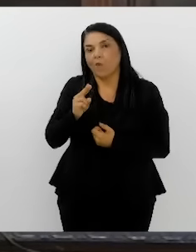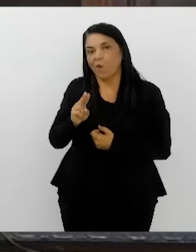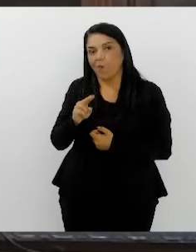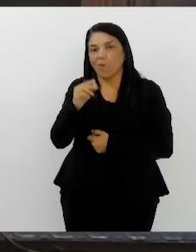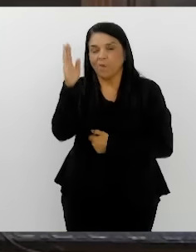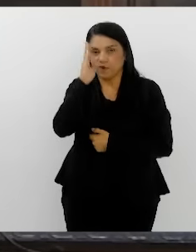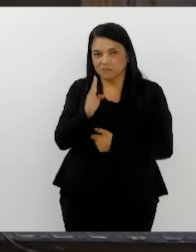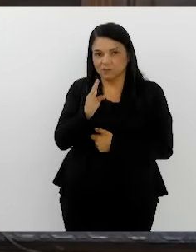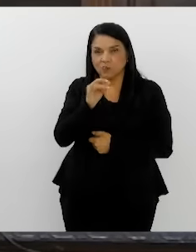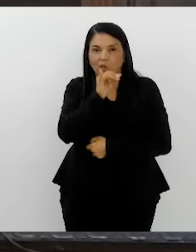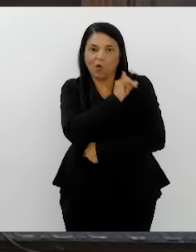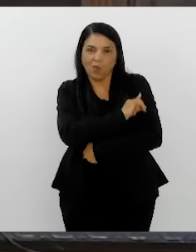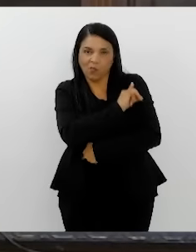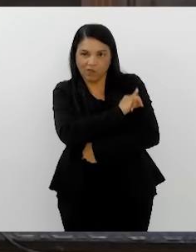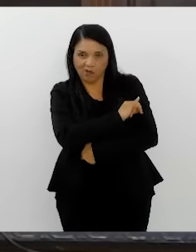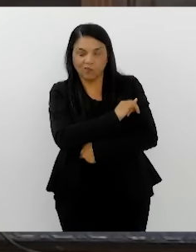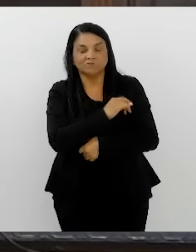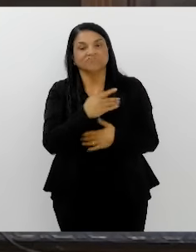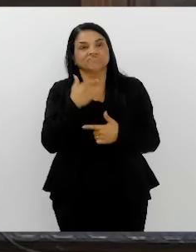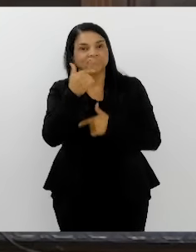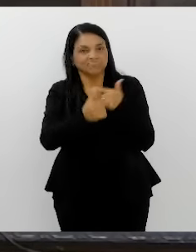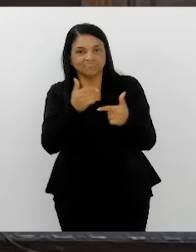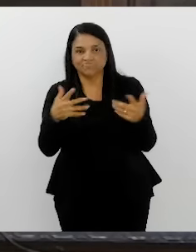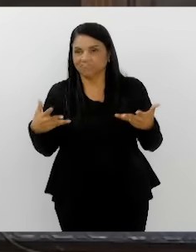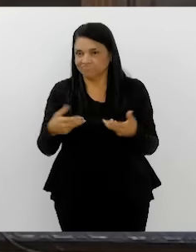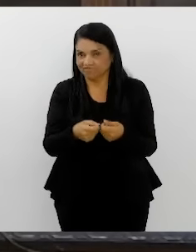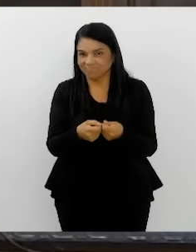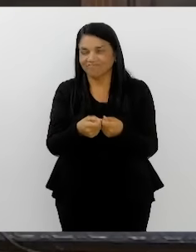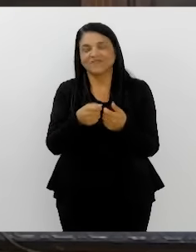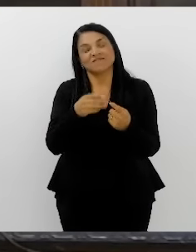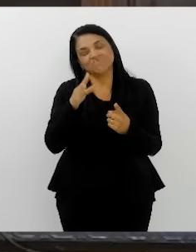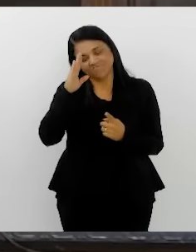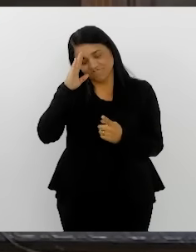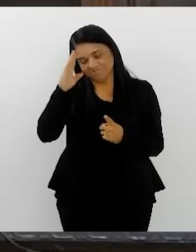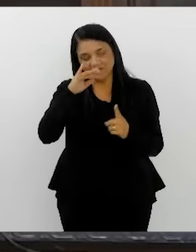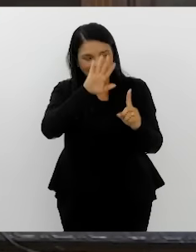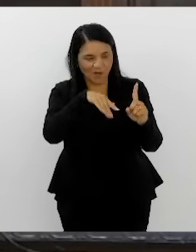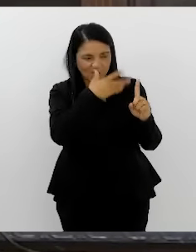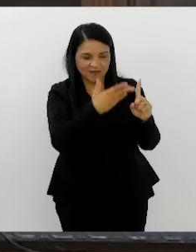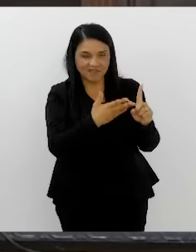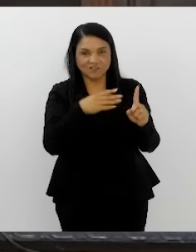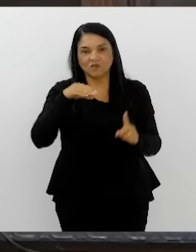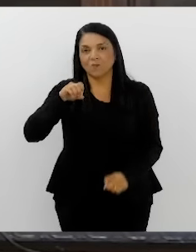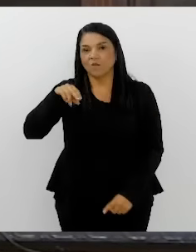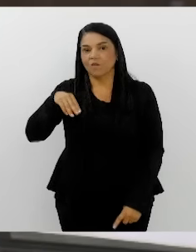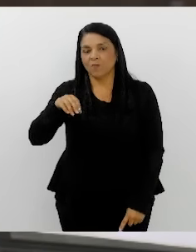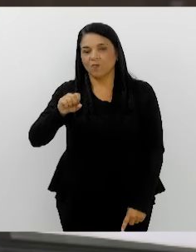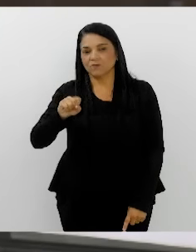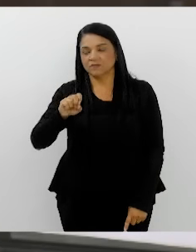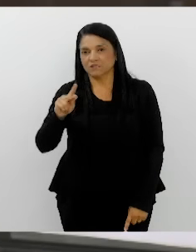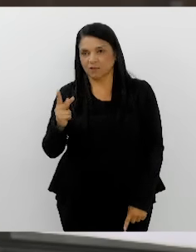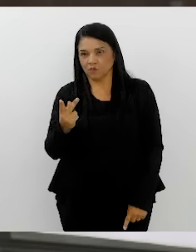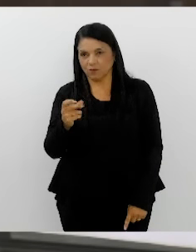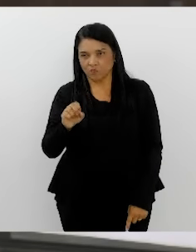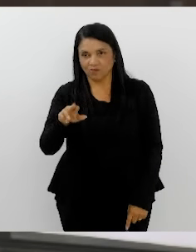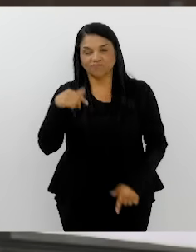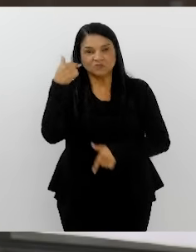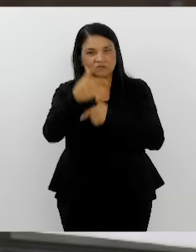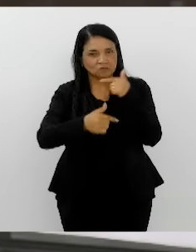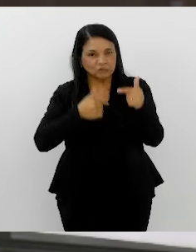senhor tinha que fazer em homenagear Monsenhor João Clar. Com tudo que nós vimos, ele fez um trabalho